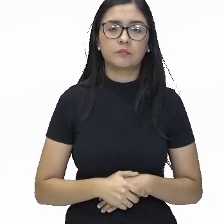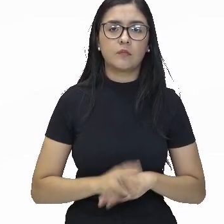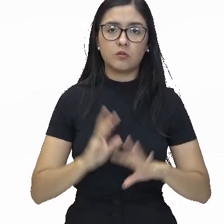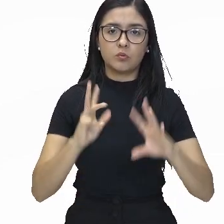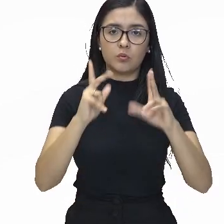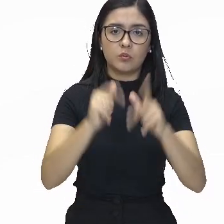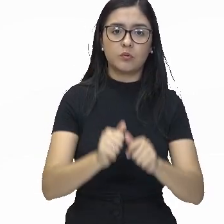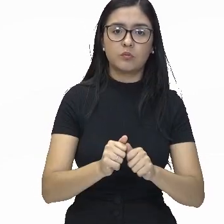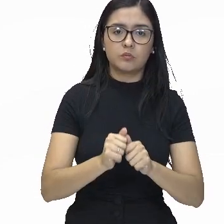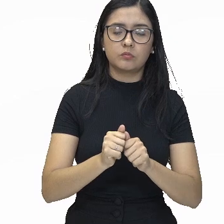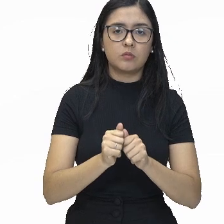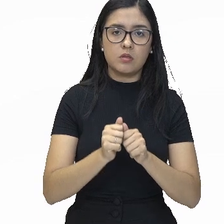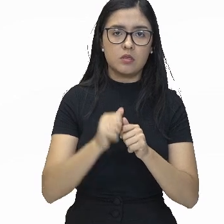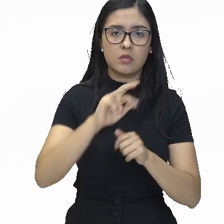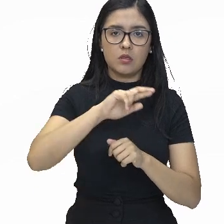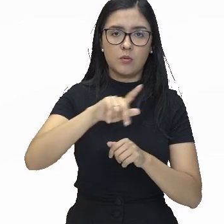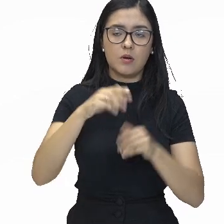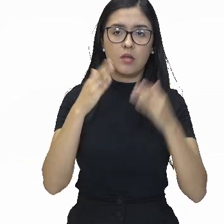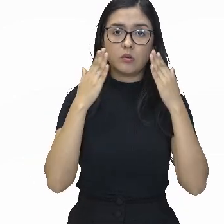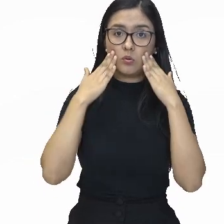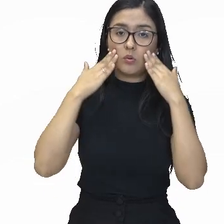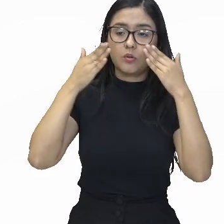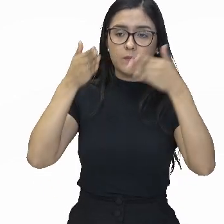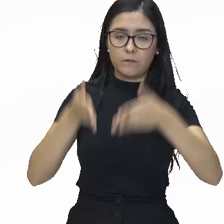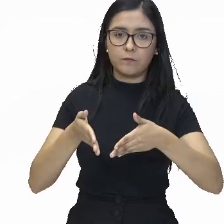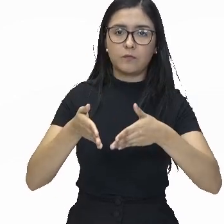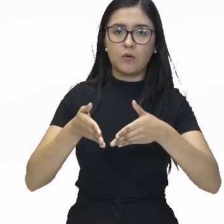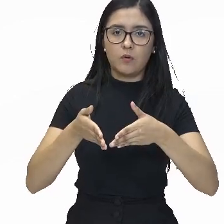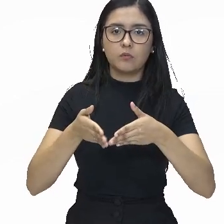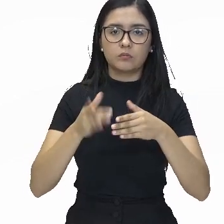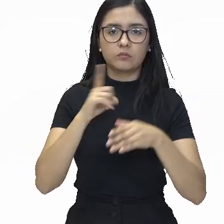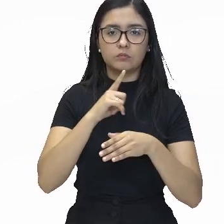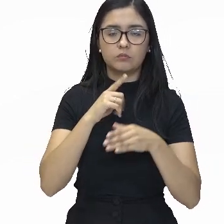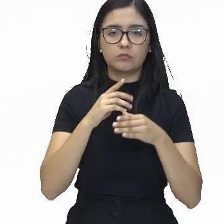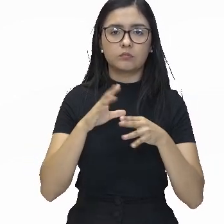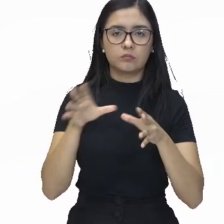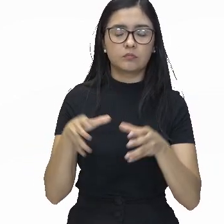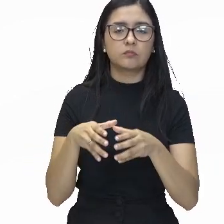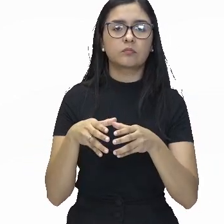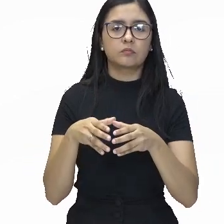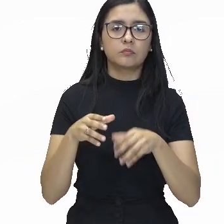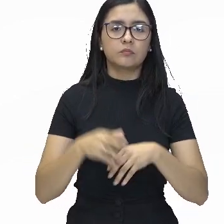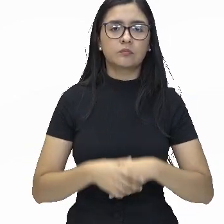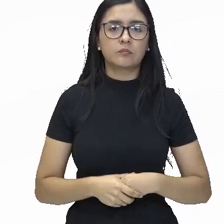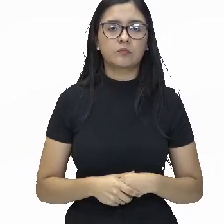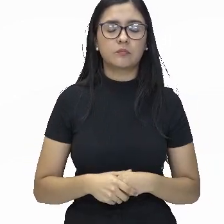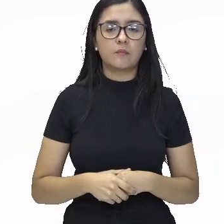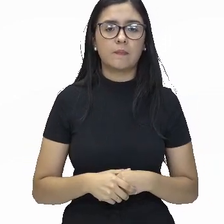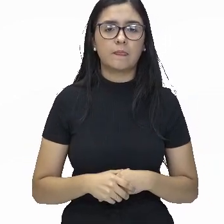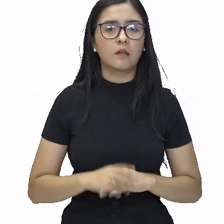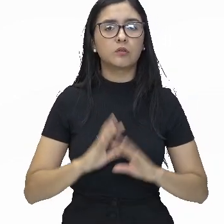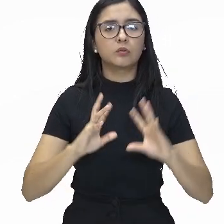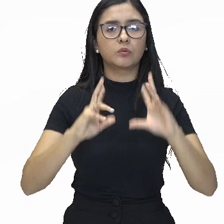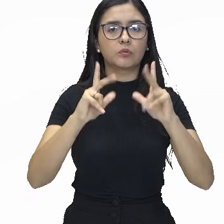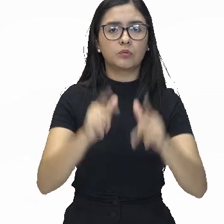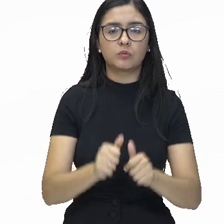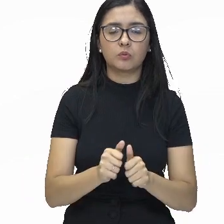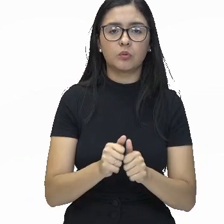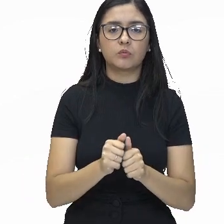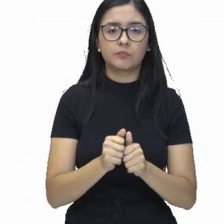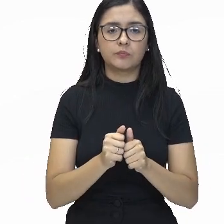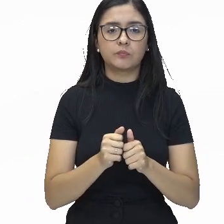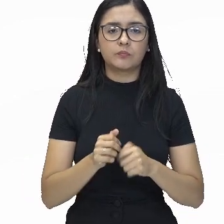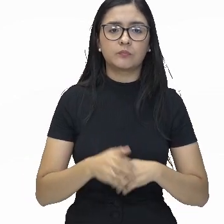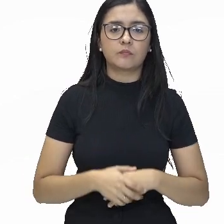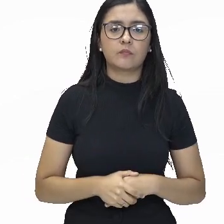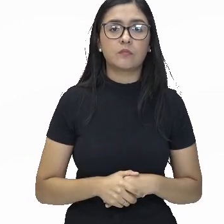está especificando, né? Eles não estão falando de toda a mocidade,